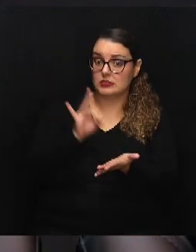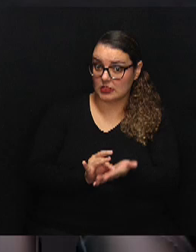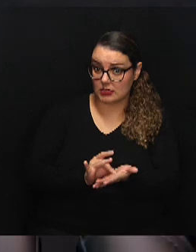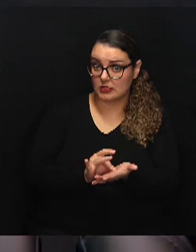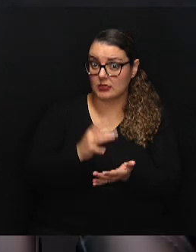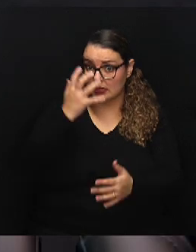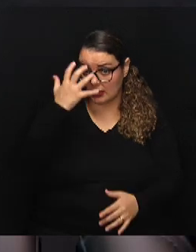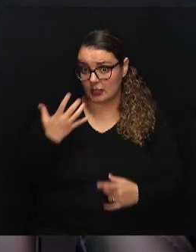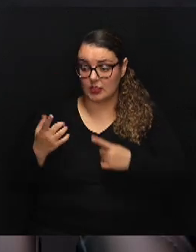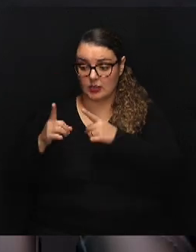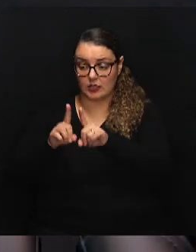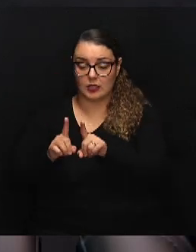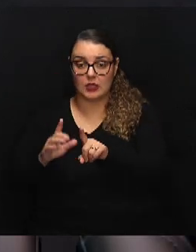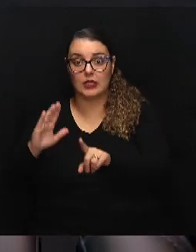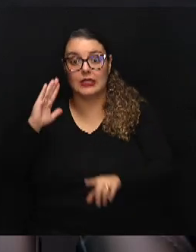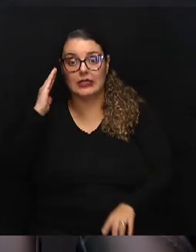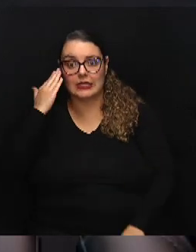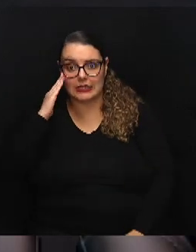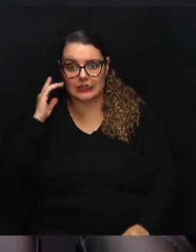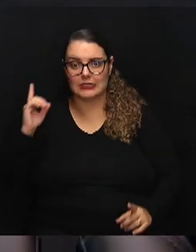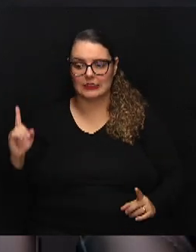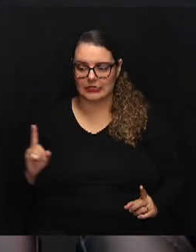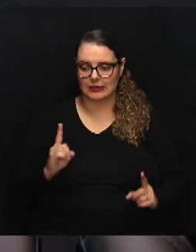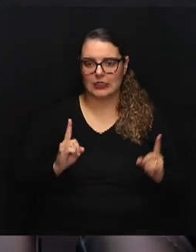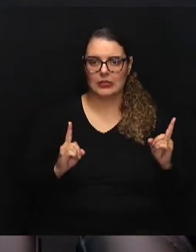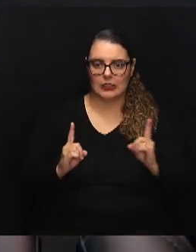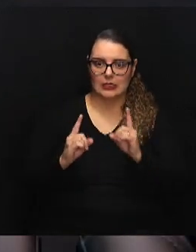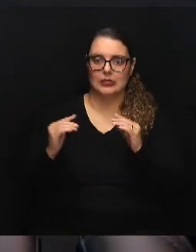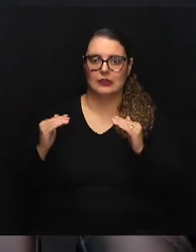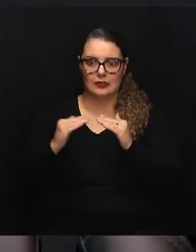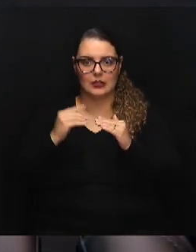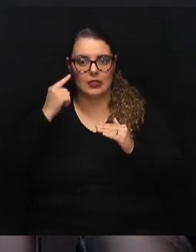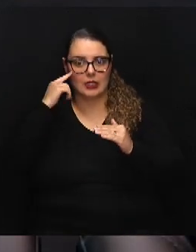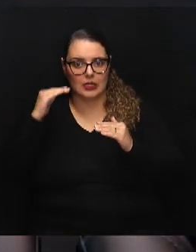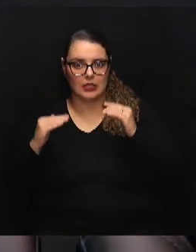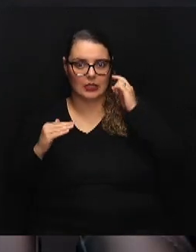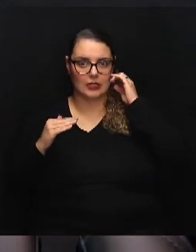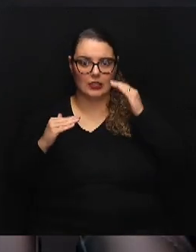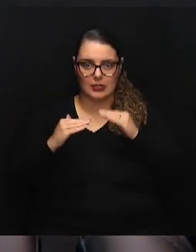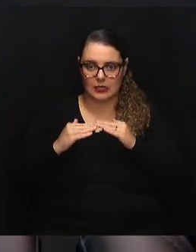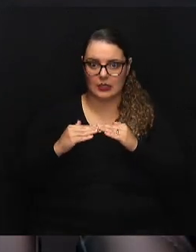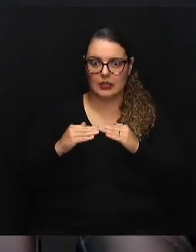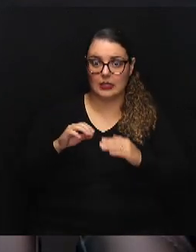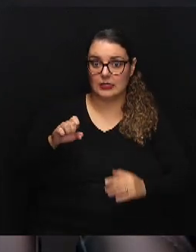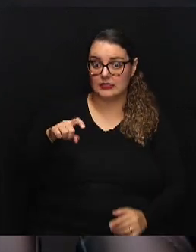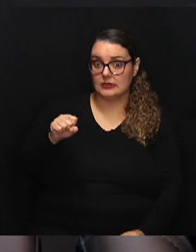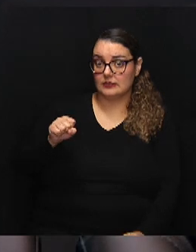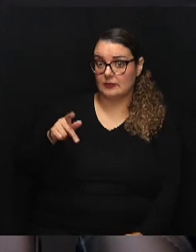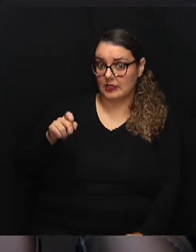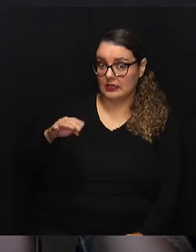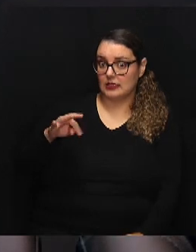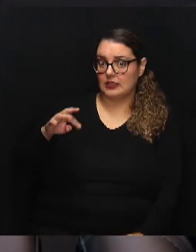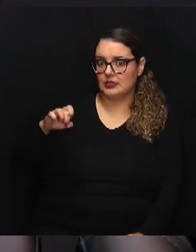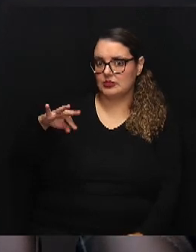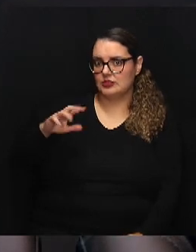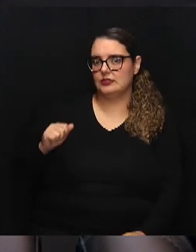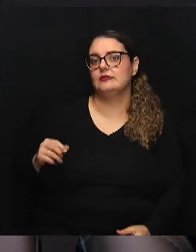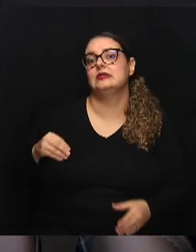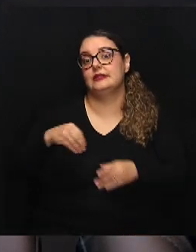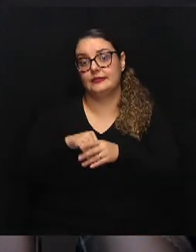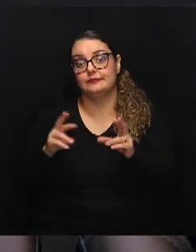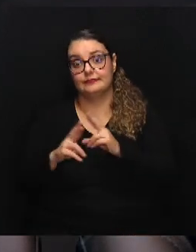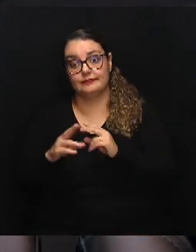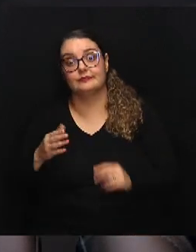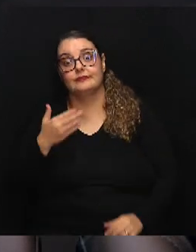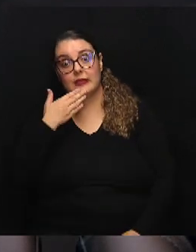dois conseguirem estarem, né, alinhados e alinharem as expectativas de ambos dentro do relacionamento, que vai ficar melhor, né, vai ficar